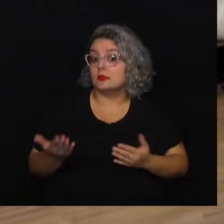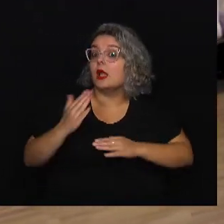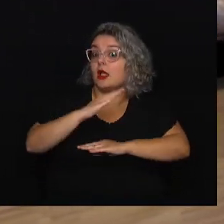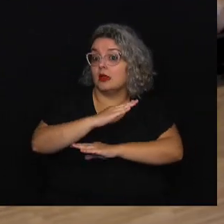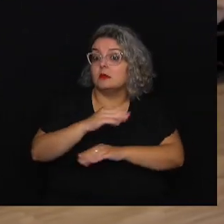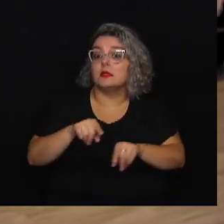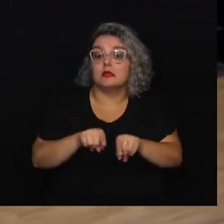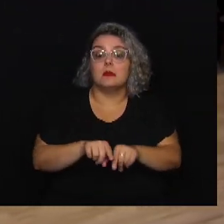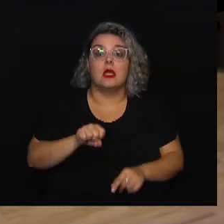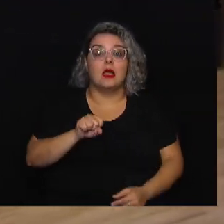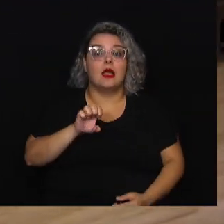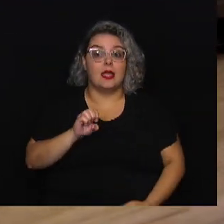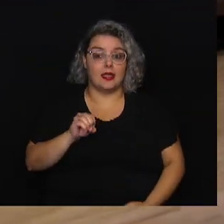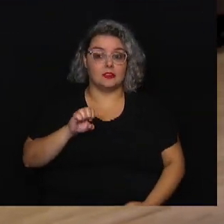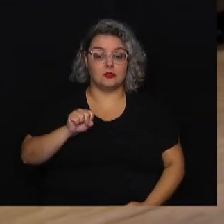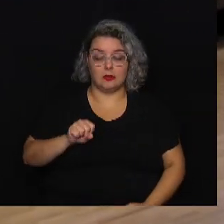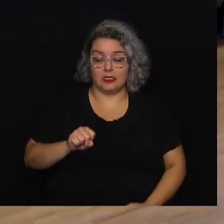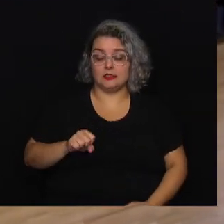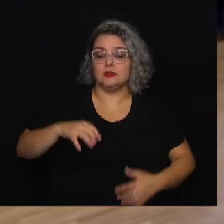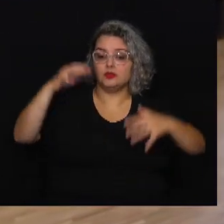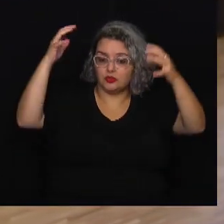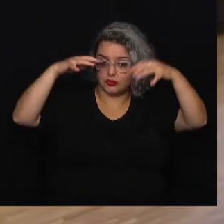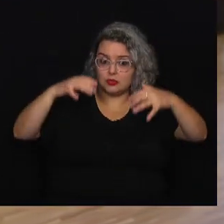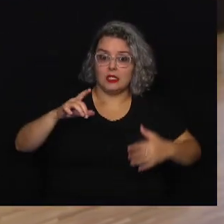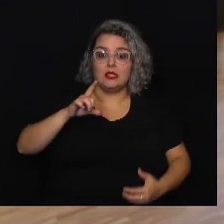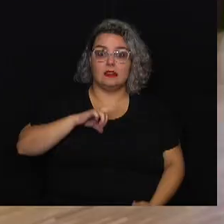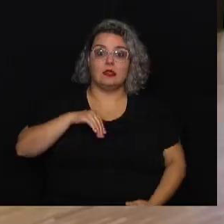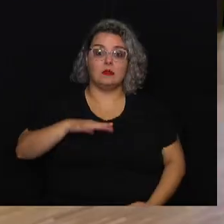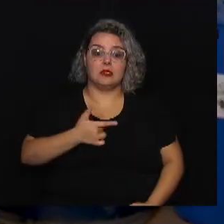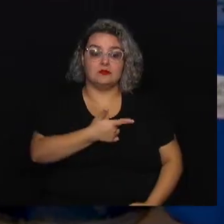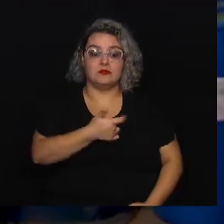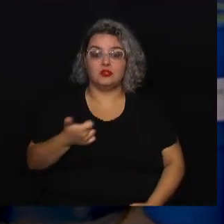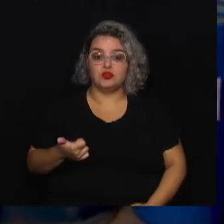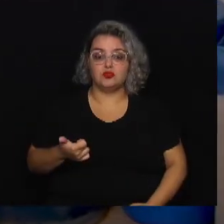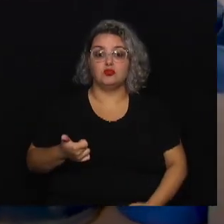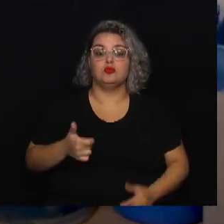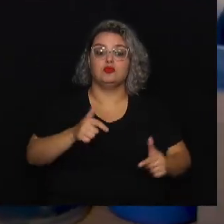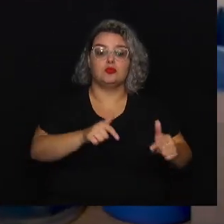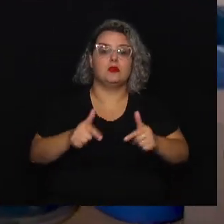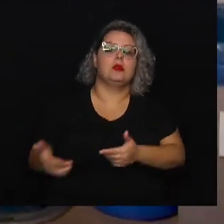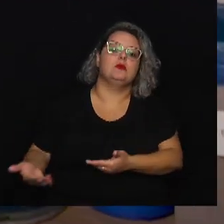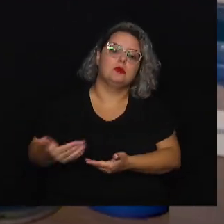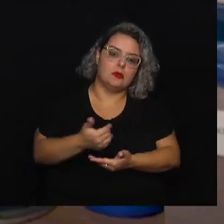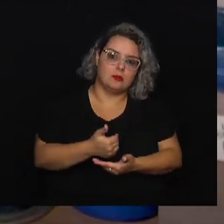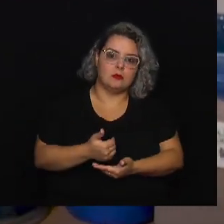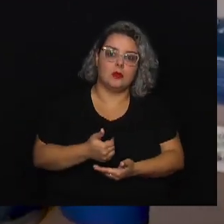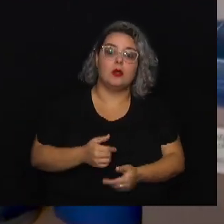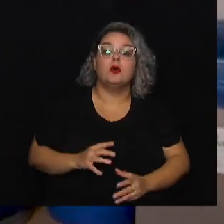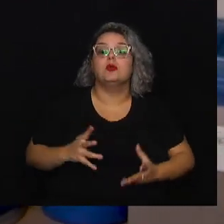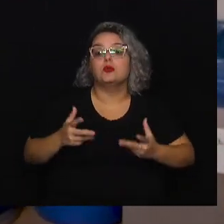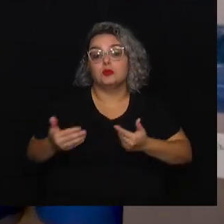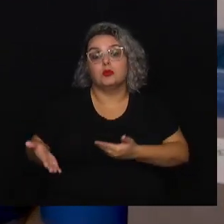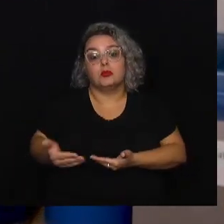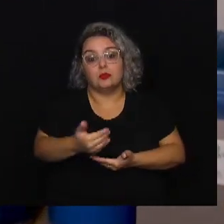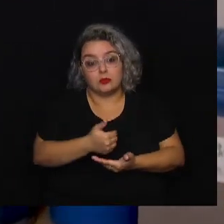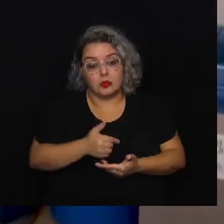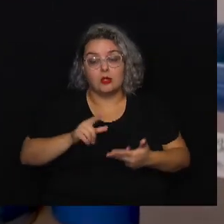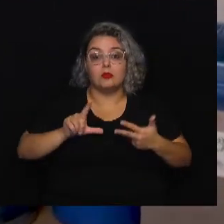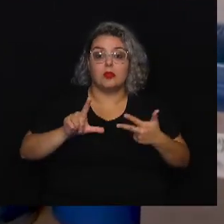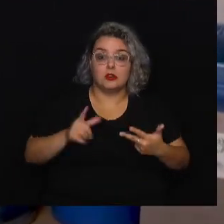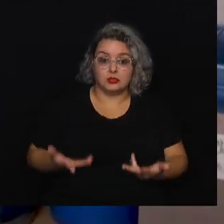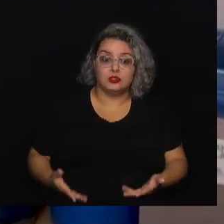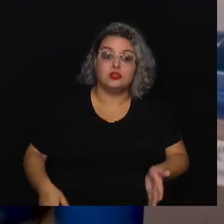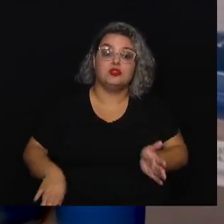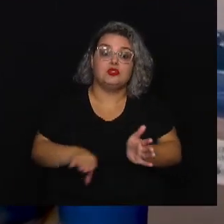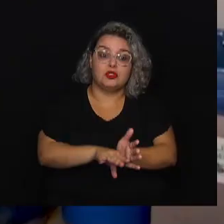campanha SOS Chuvas tem mais 21 pontos de doações. Só o que foi arrecadado pelo Legislativo chegou a